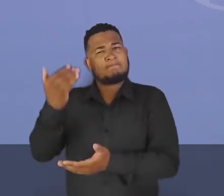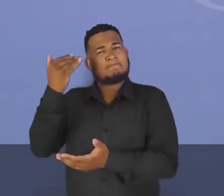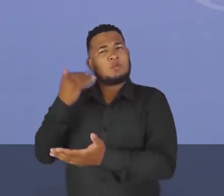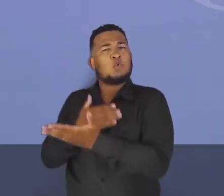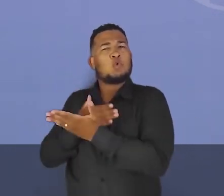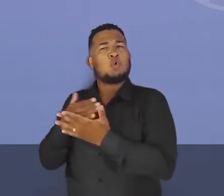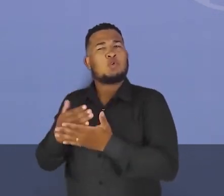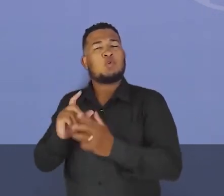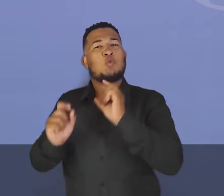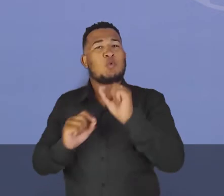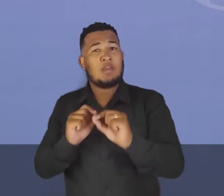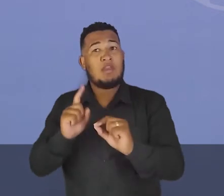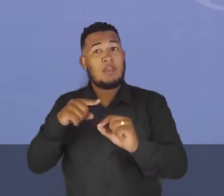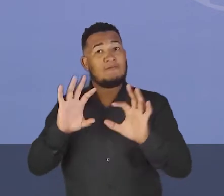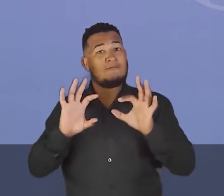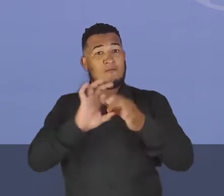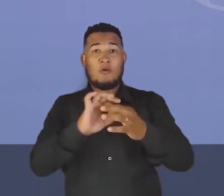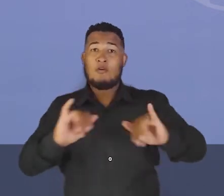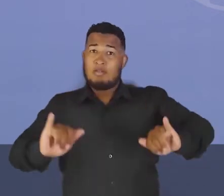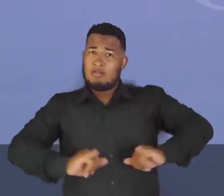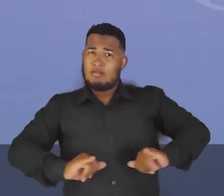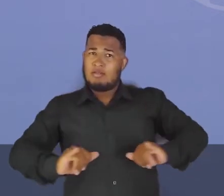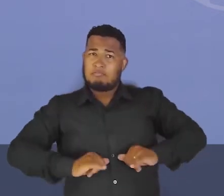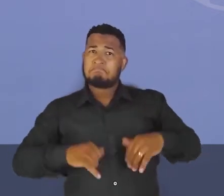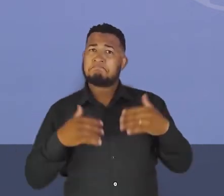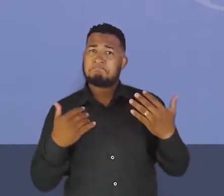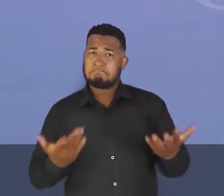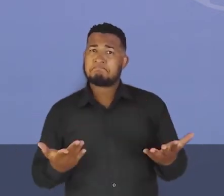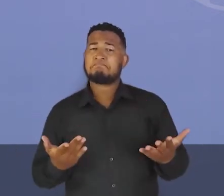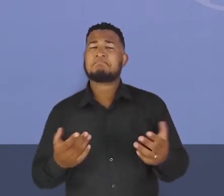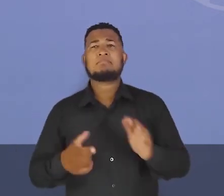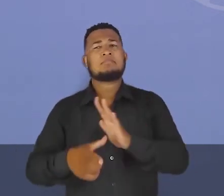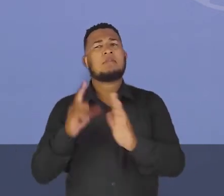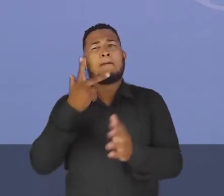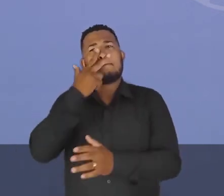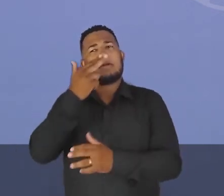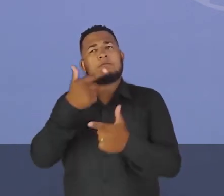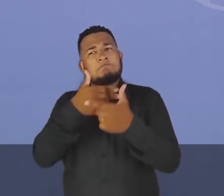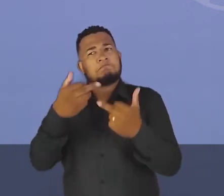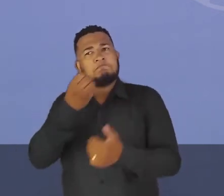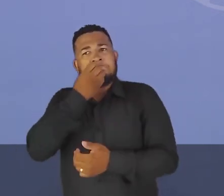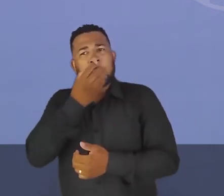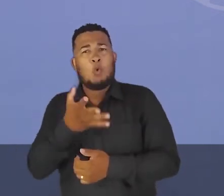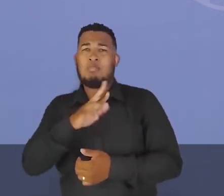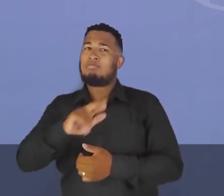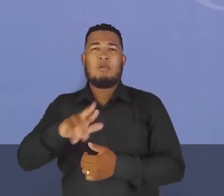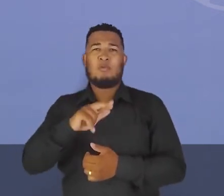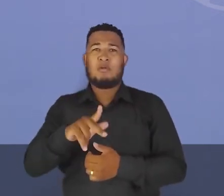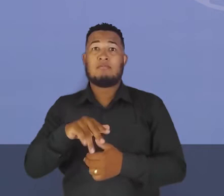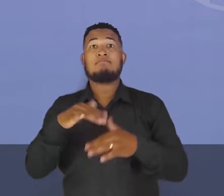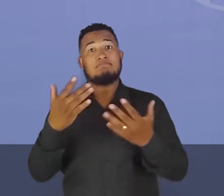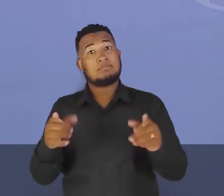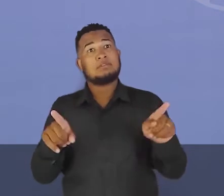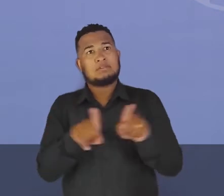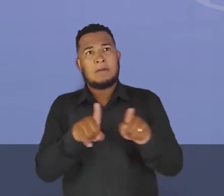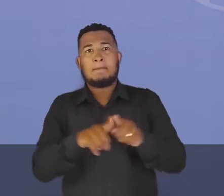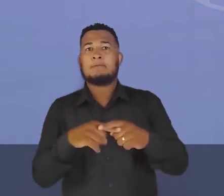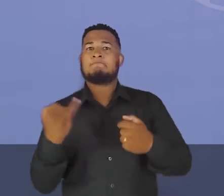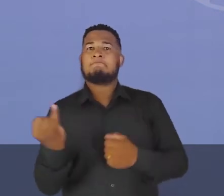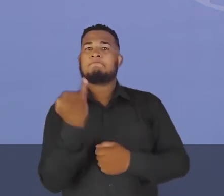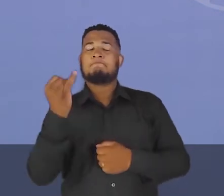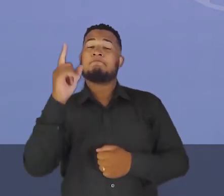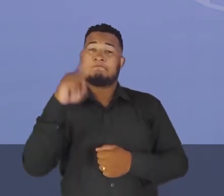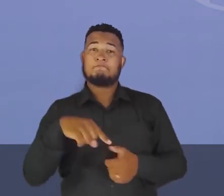termo trabalho estava relacionado ao sofrimento. Ele não era visto como uma coisa positiva, embora fosse muito